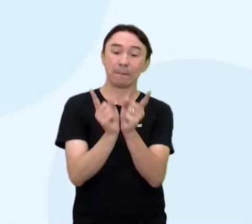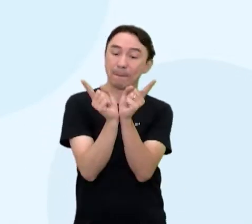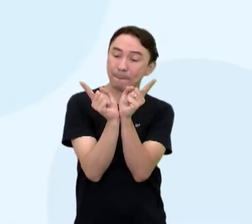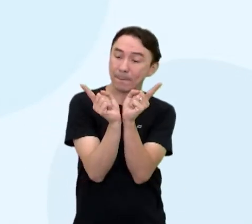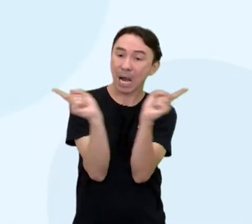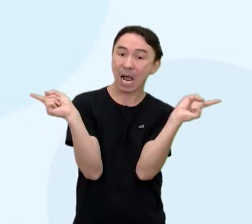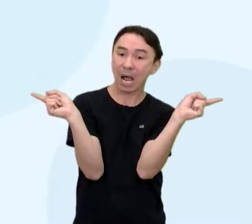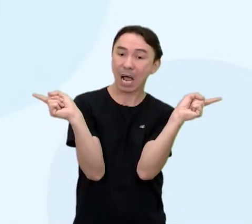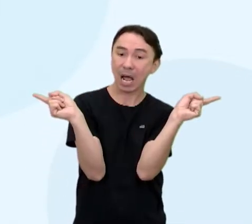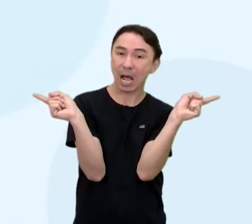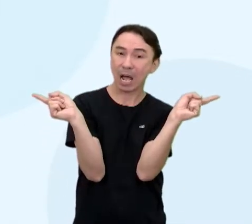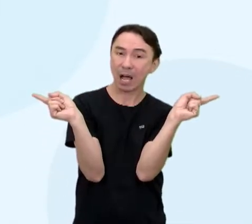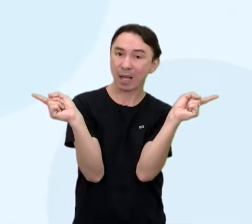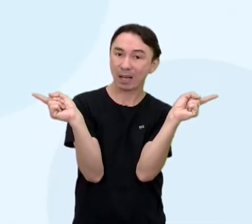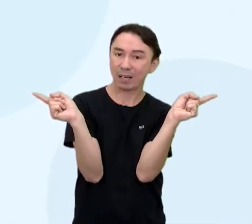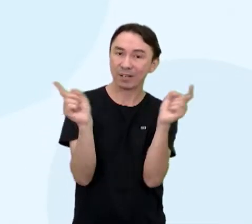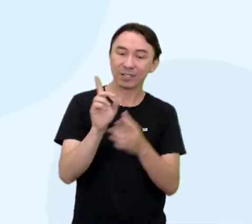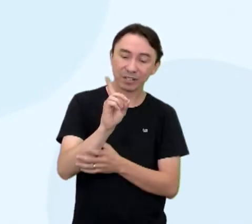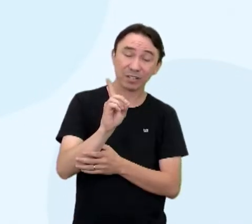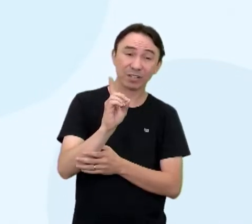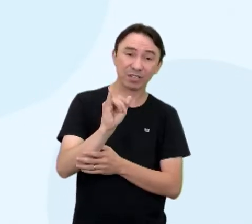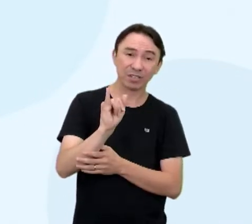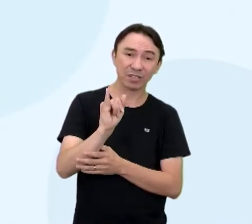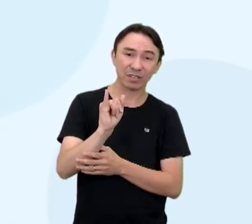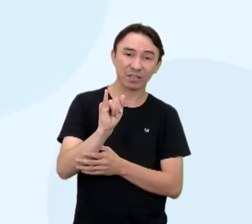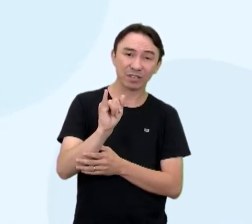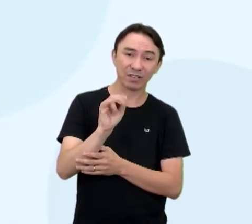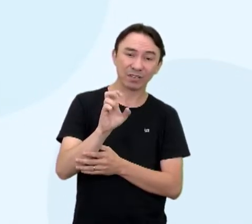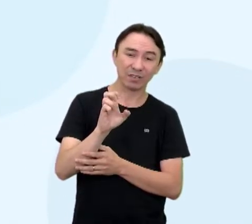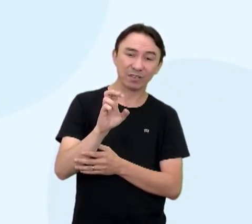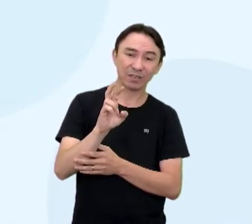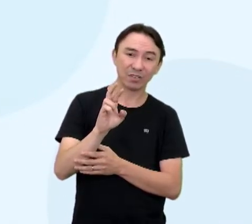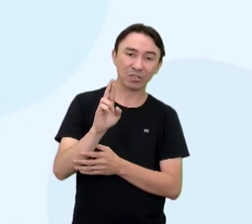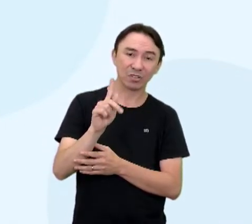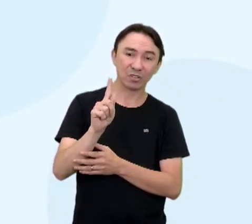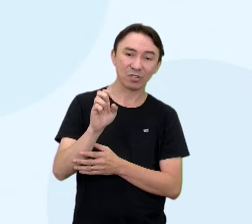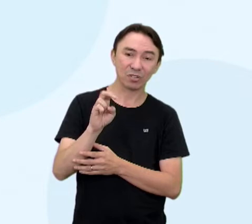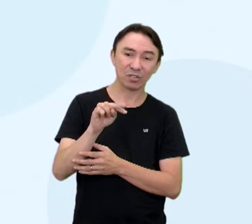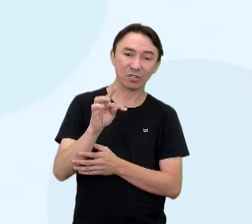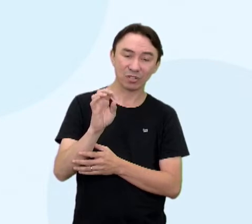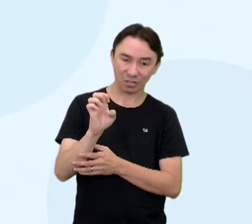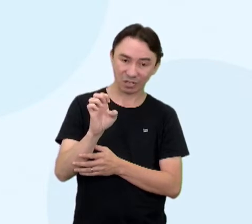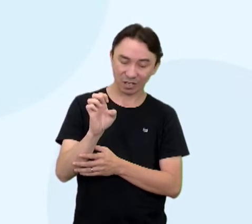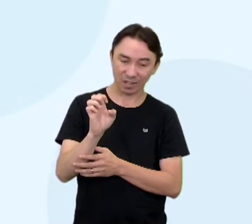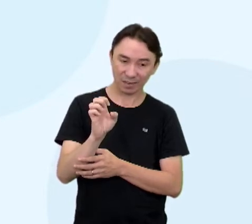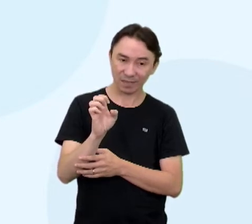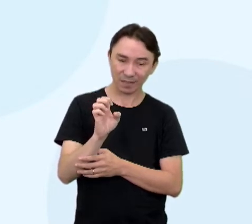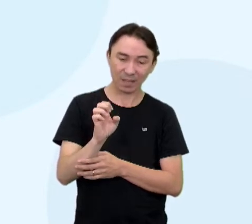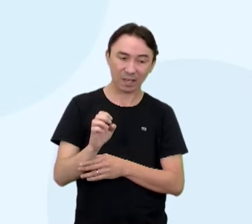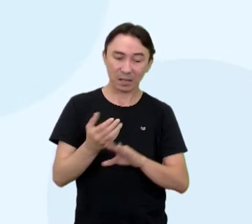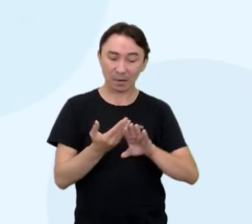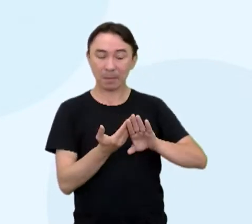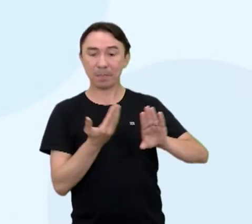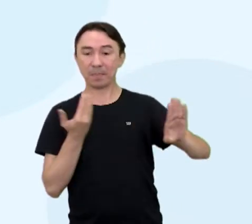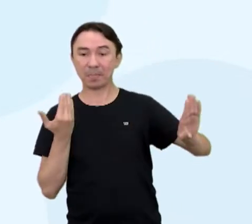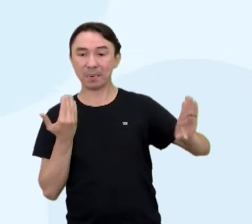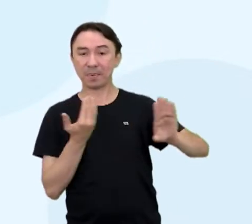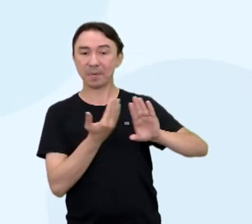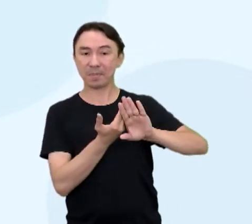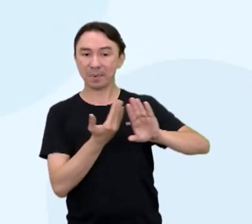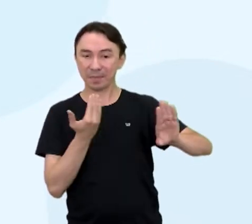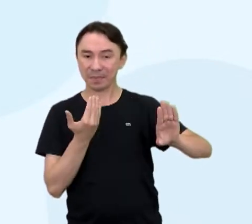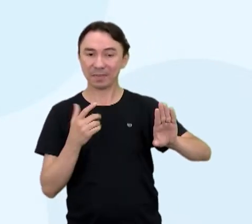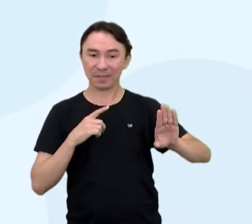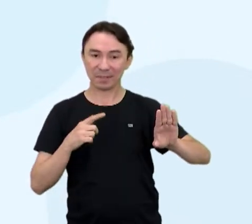divergente, convergente é encontro, divergente é afastamento, né? Então nós estamos vendo aí até pelas setinhas aí, né,